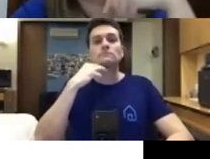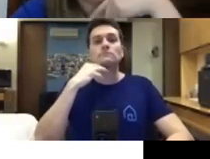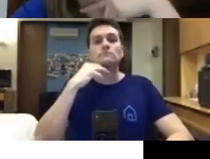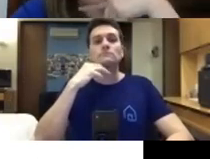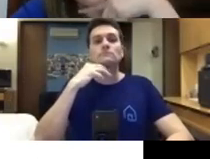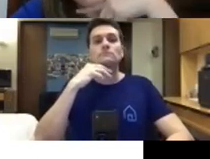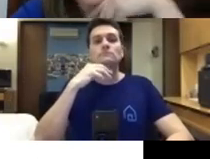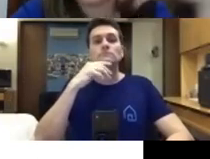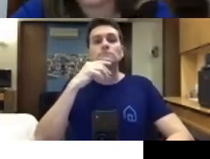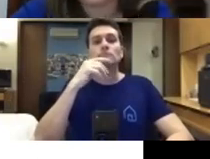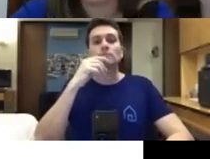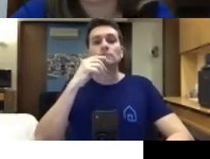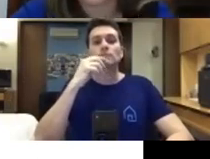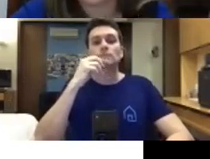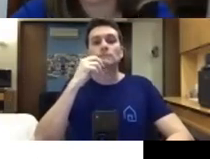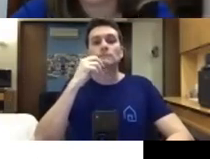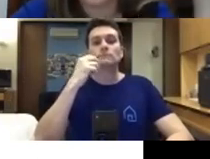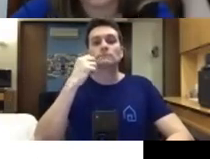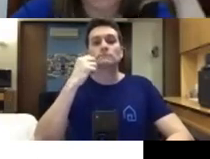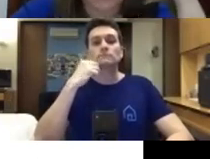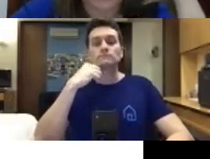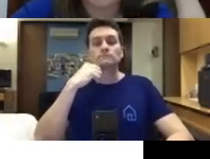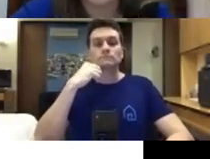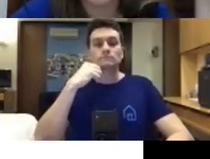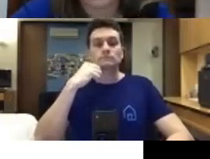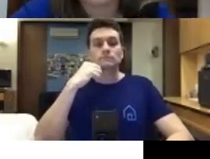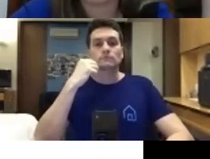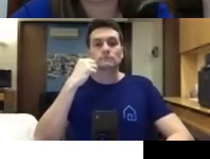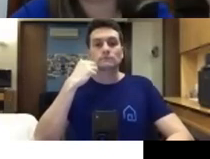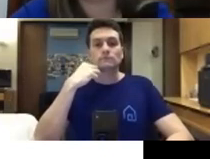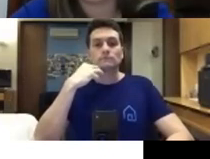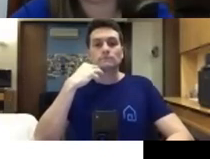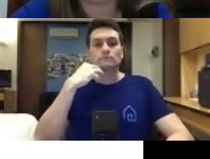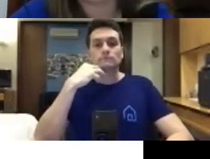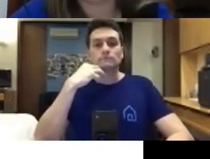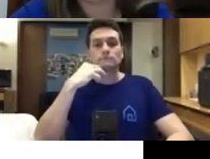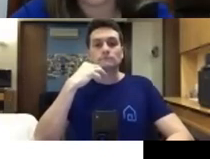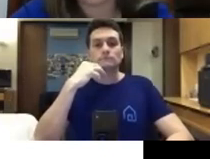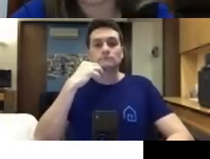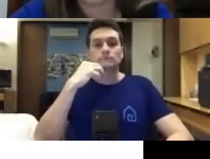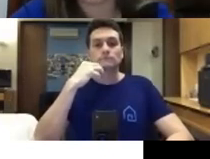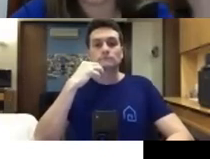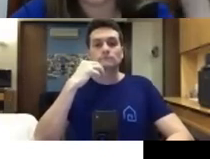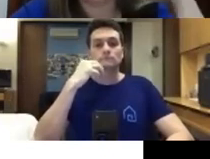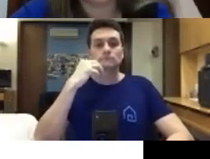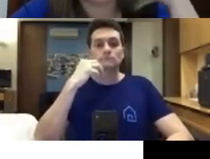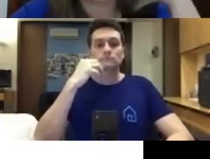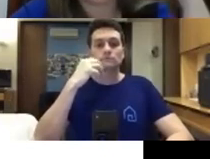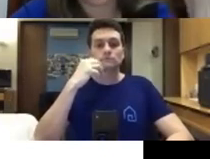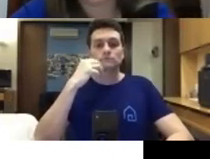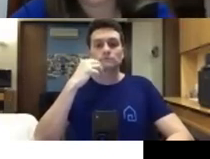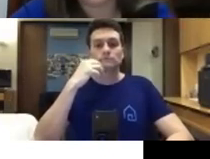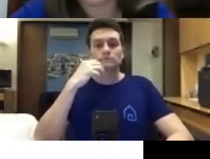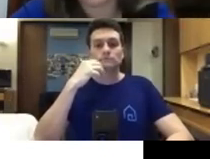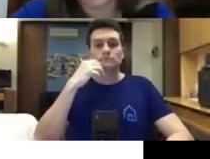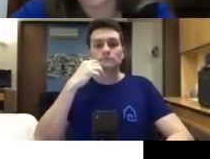evitar, então, ao máximo esses desplacamentos e lascamentos, né, proporcionados pelo spalling. Aí nós vamos poder adotar algumas medidas, como